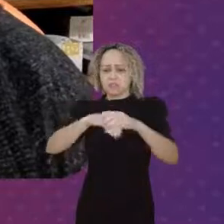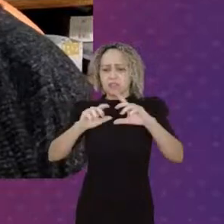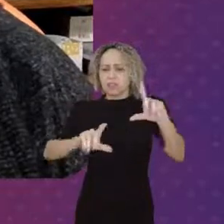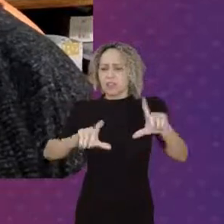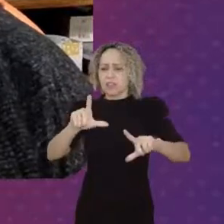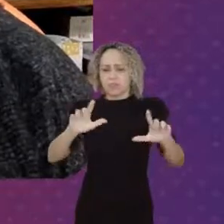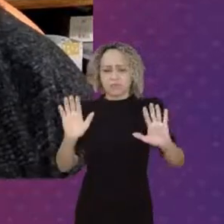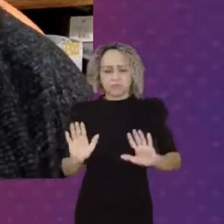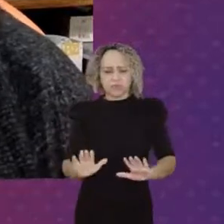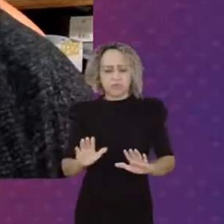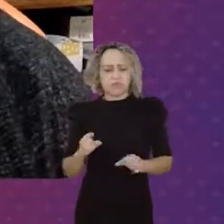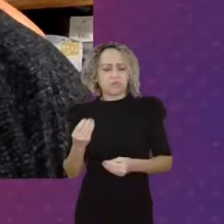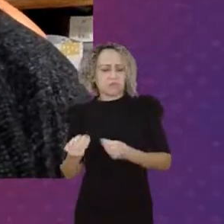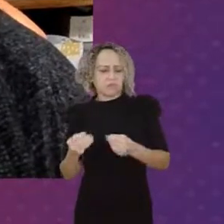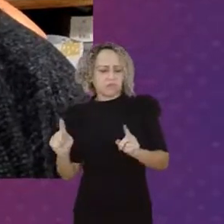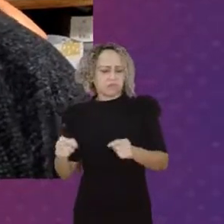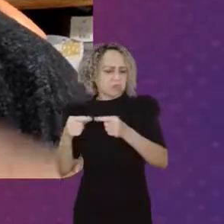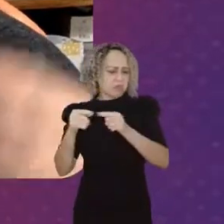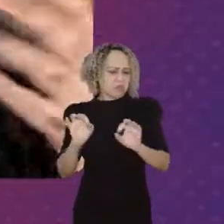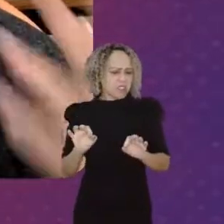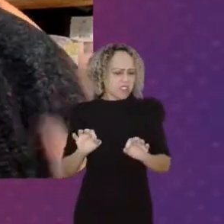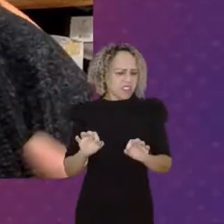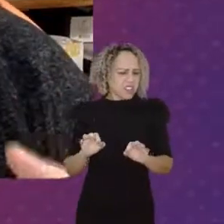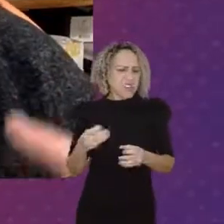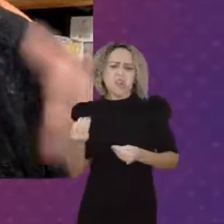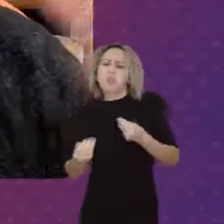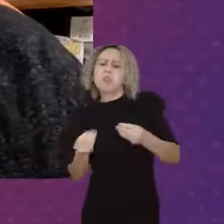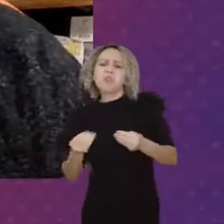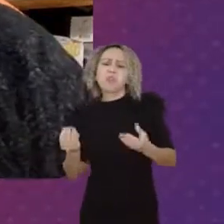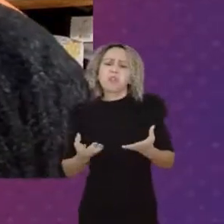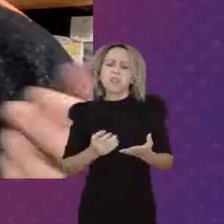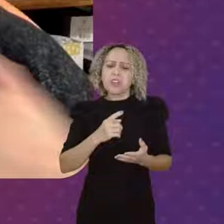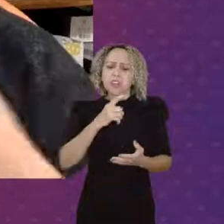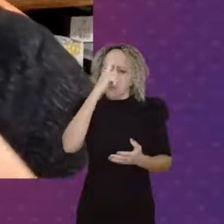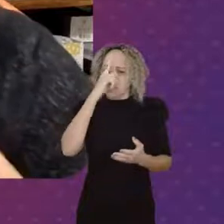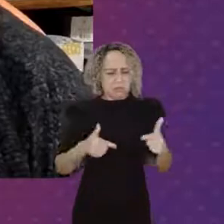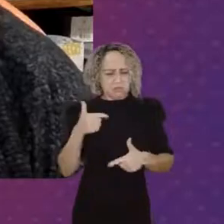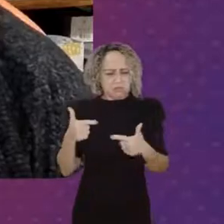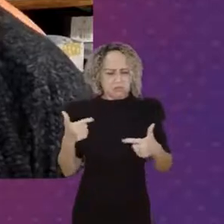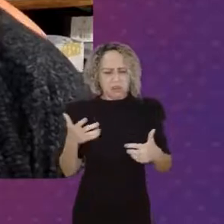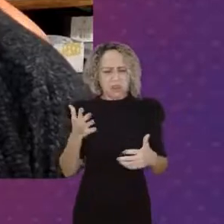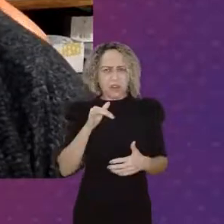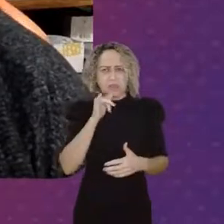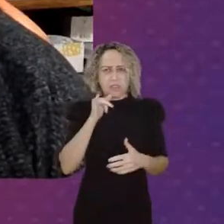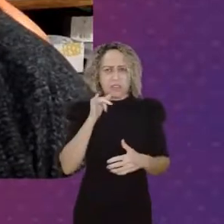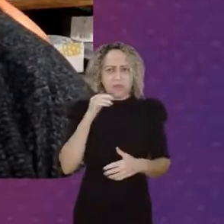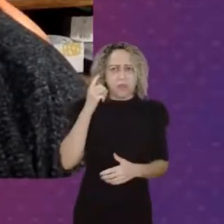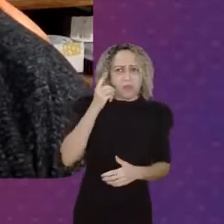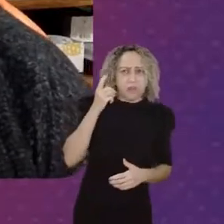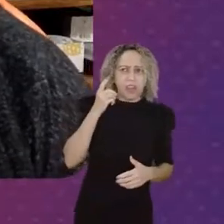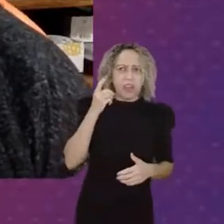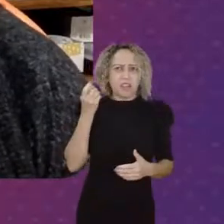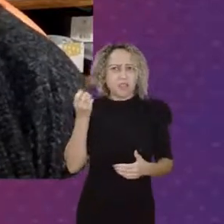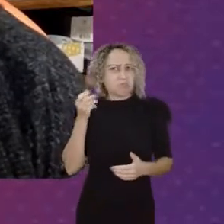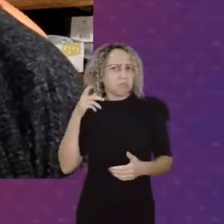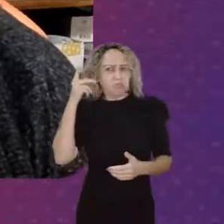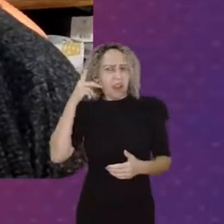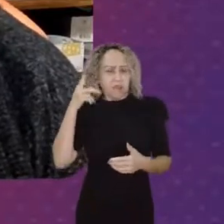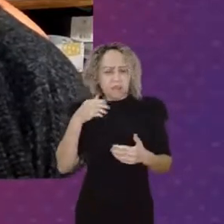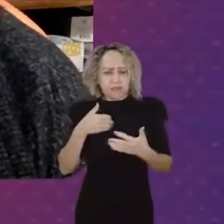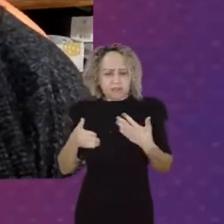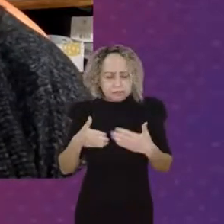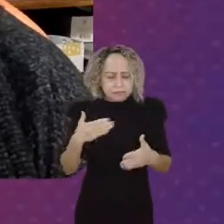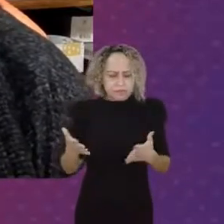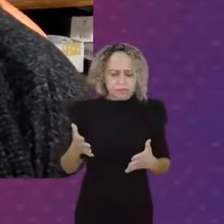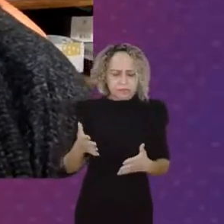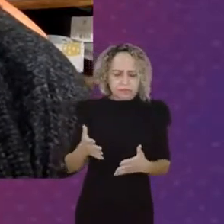É ter desenvolvimento perante as câmeras, é saber se comunicar e ter contato com quem está expostas o tempo todo. O assédio que